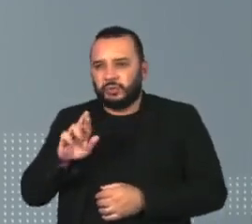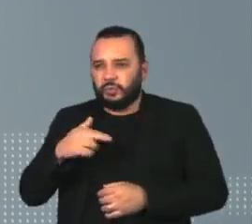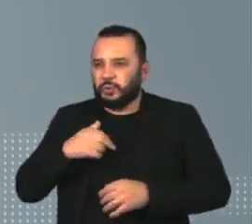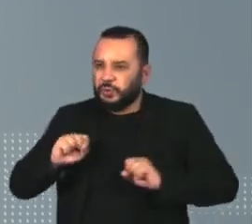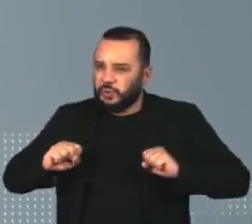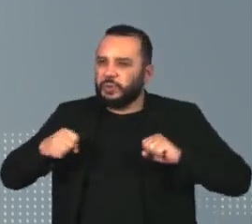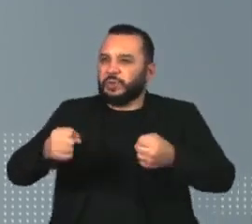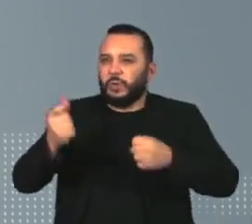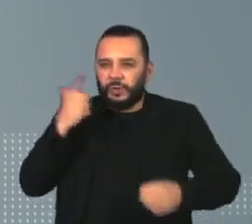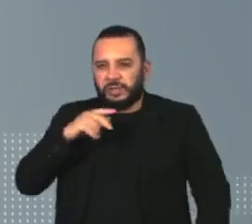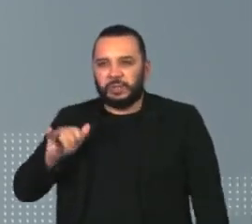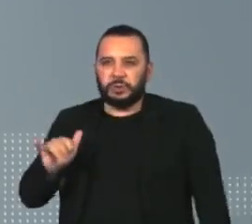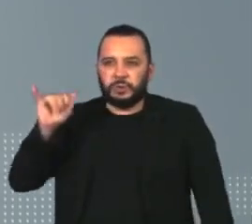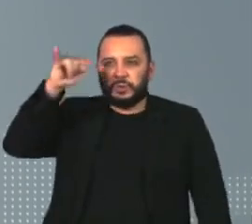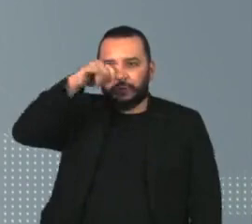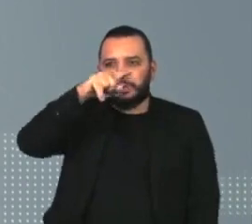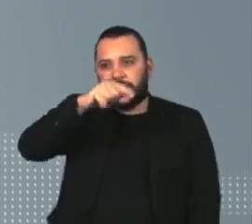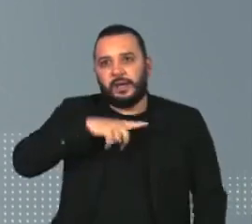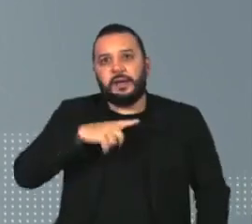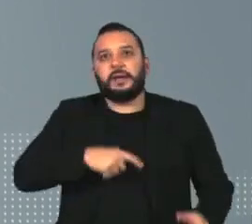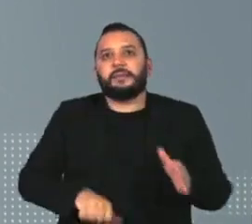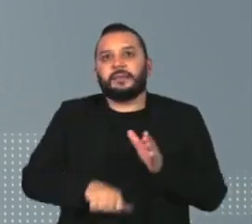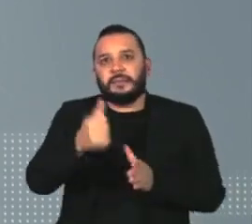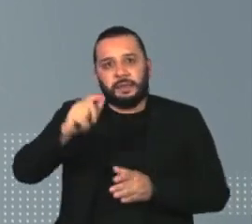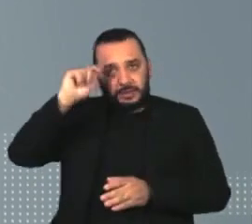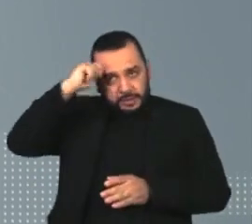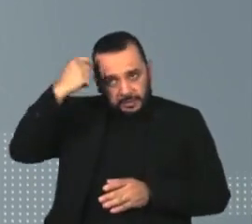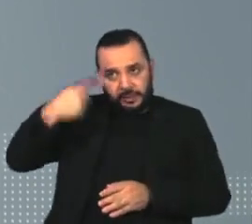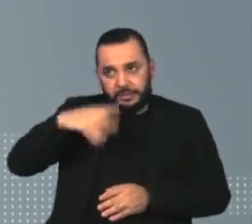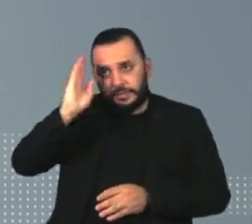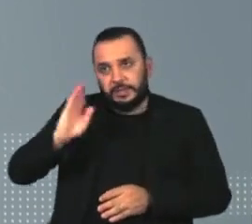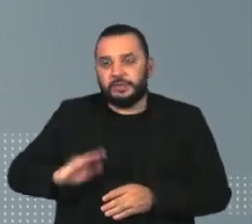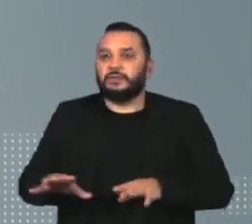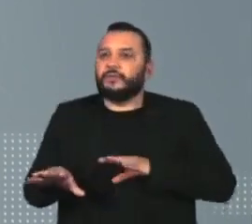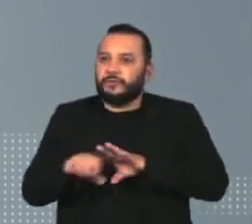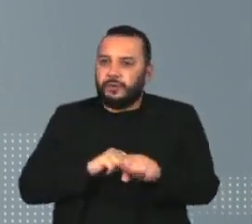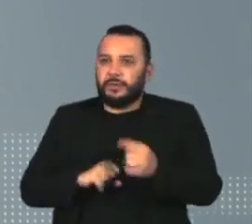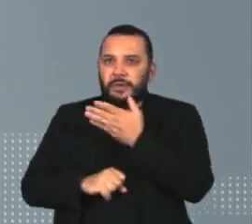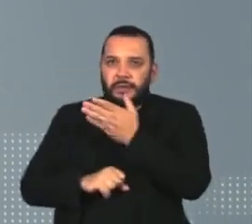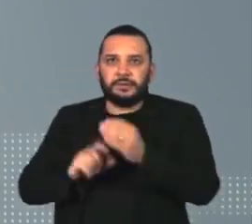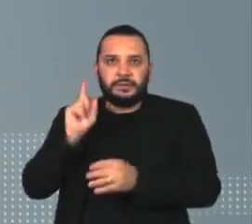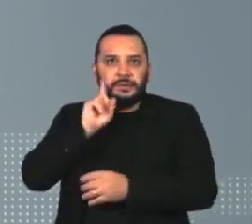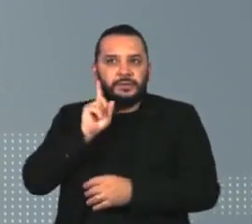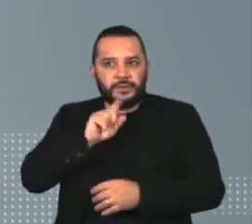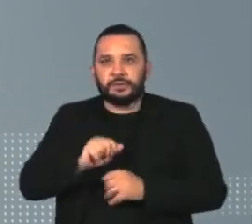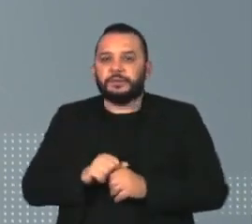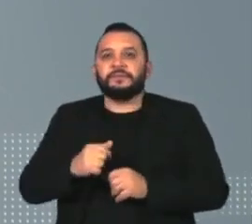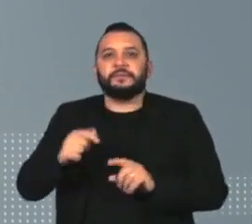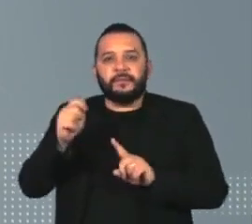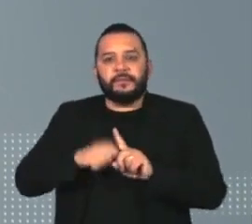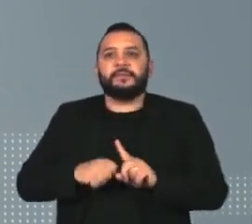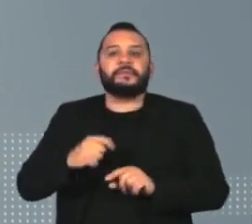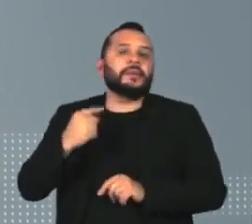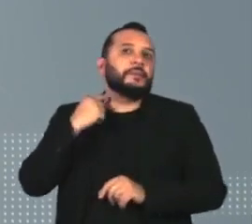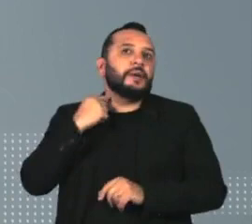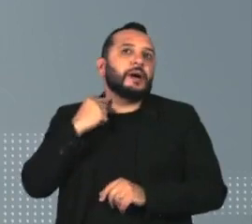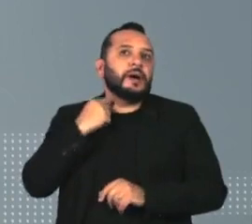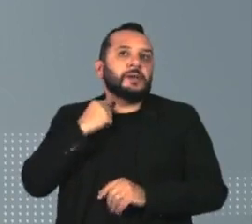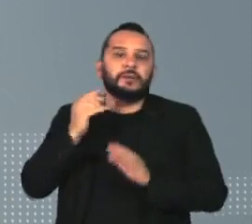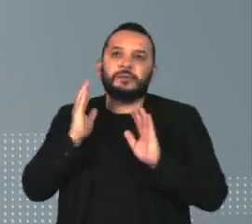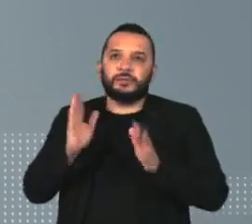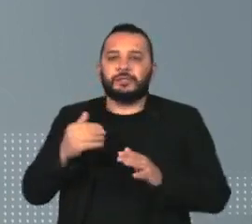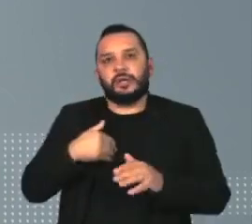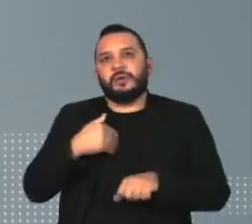de 25 anos, é o primeiro negro brasileiro a se formar em solo norte-americano. Em maio, ele recebeu o diploma pelos cursos